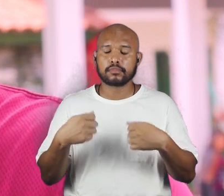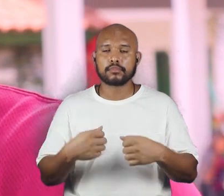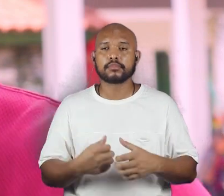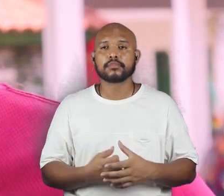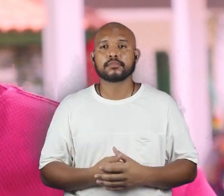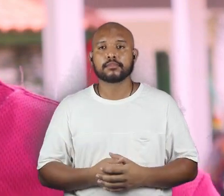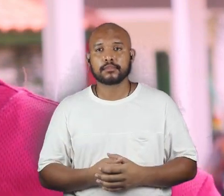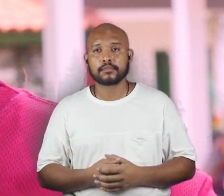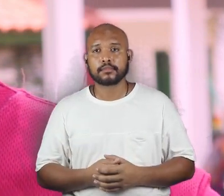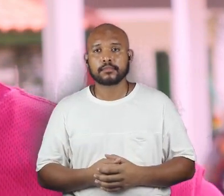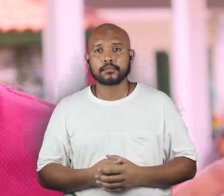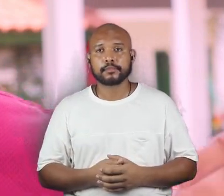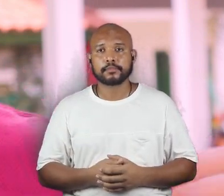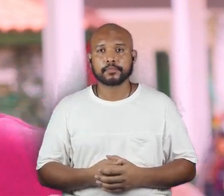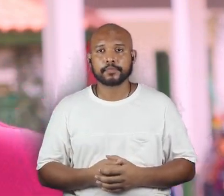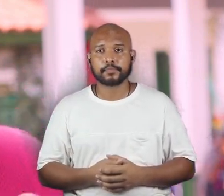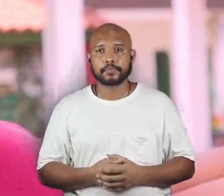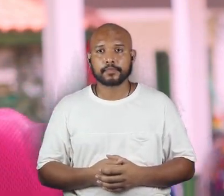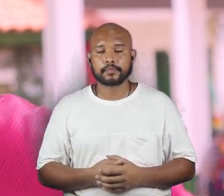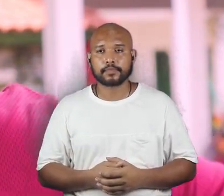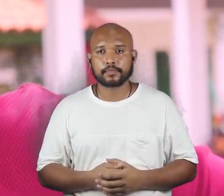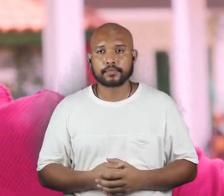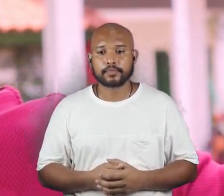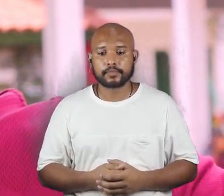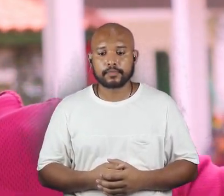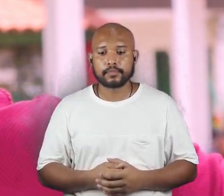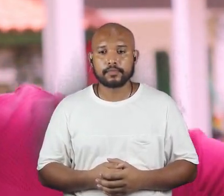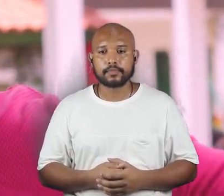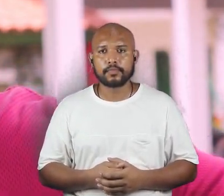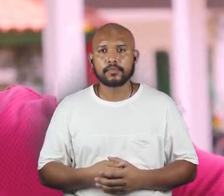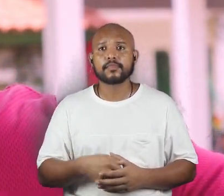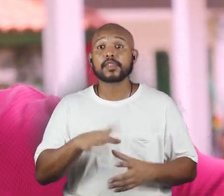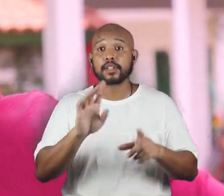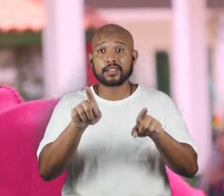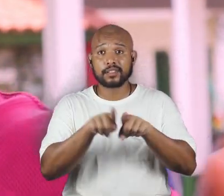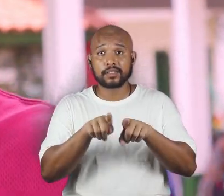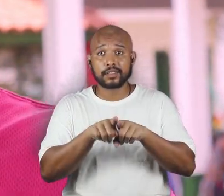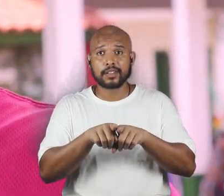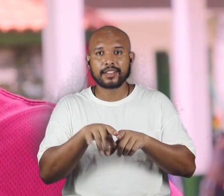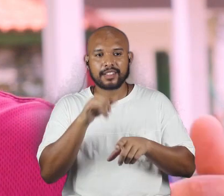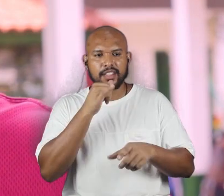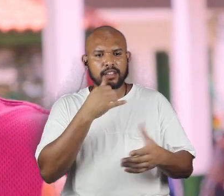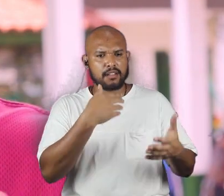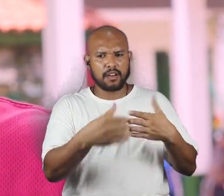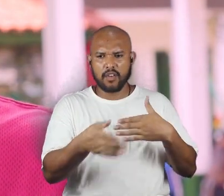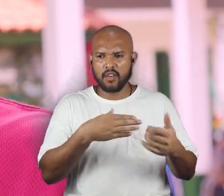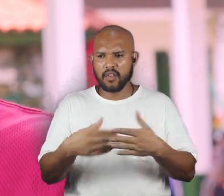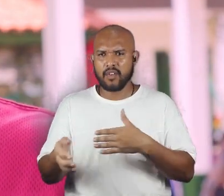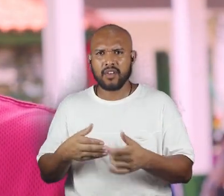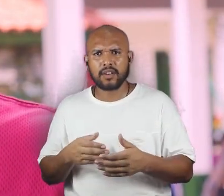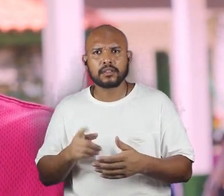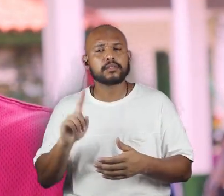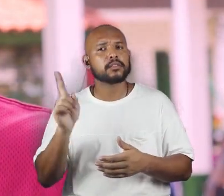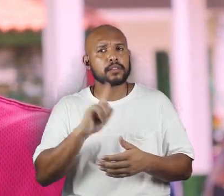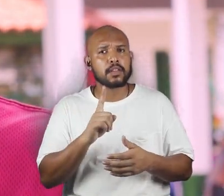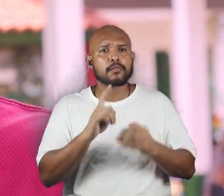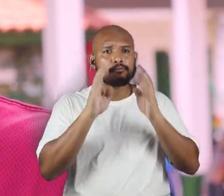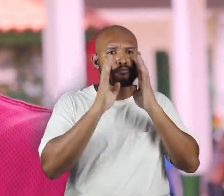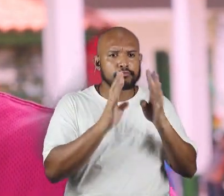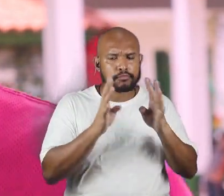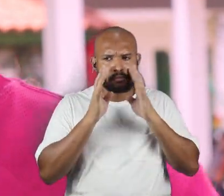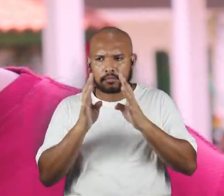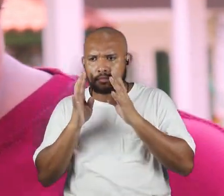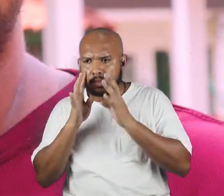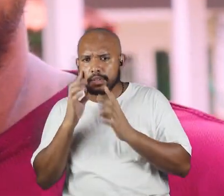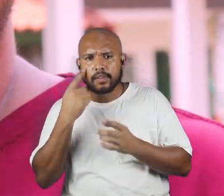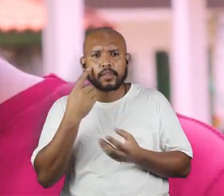que vejam a nossa especificidade, que vê essa distância de comunidade, da comunidade até a universidade,